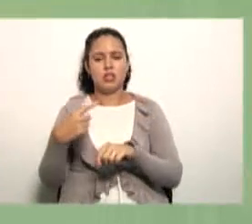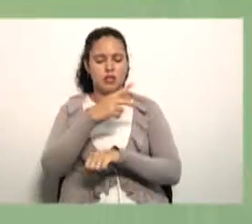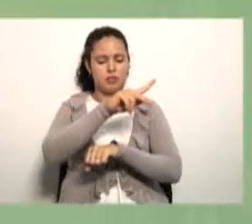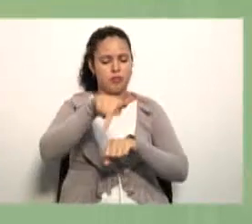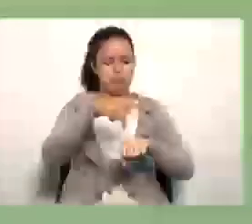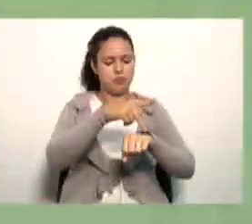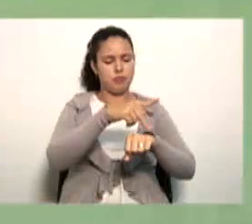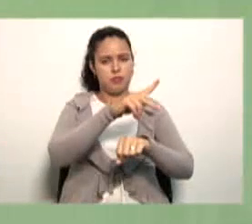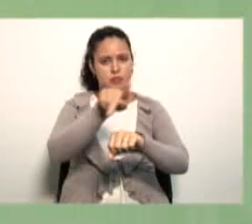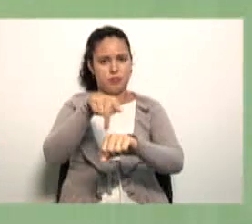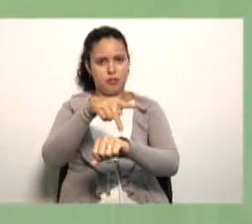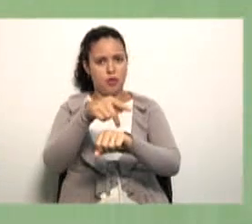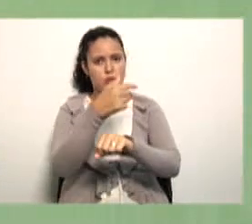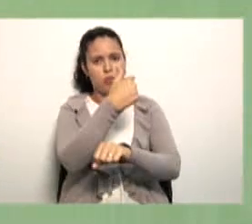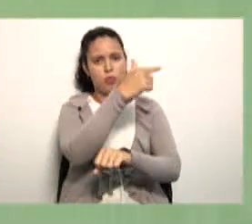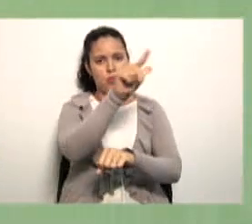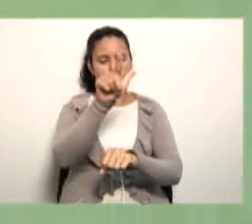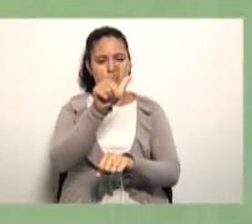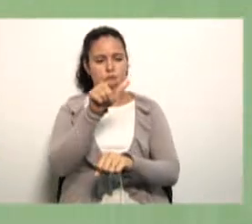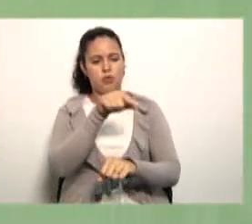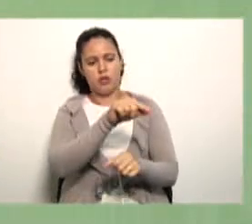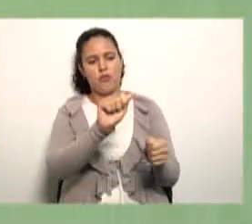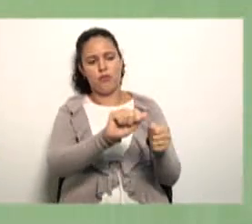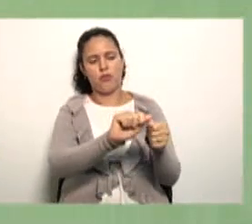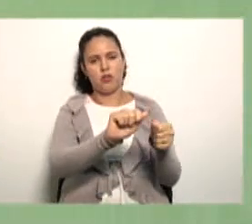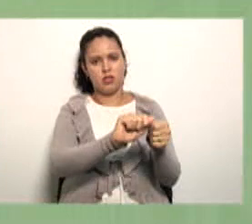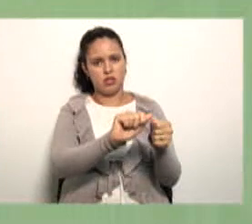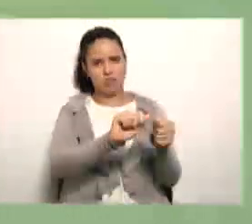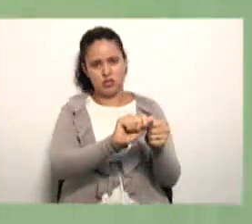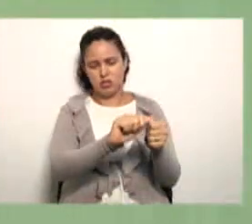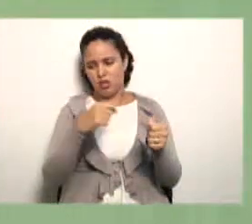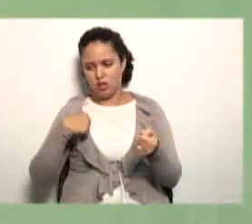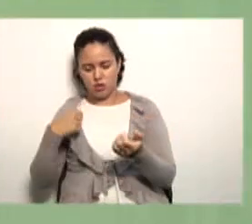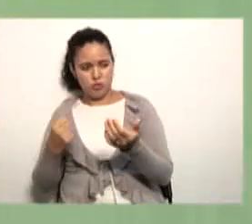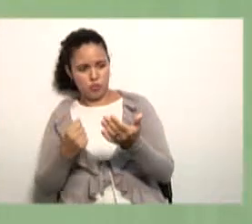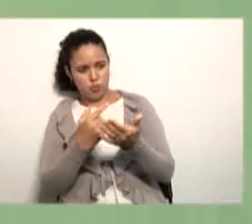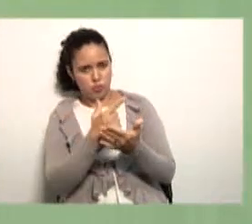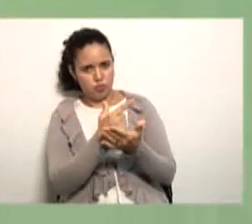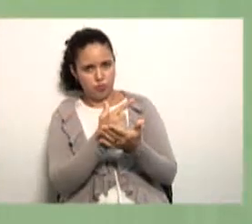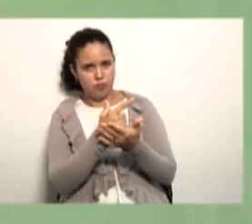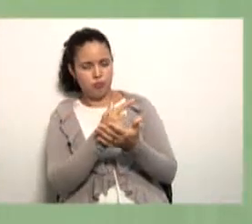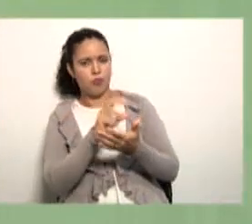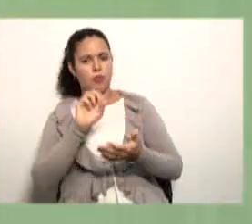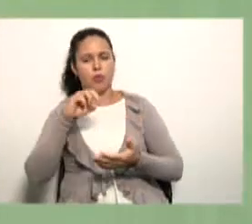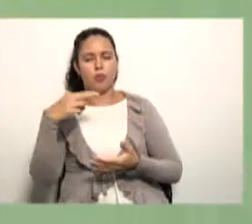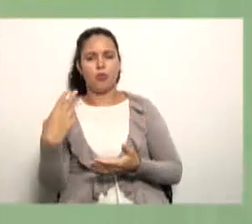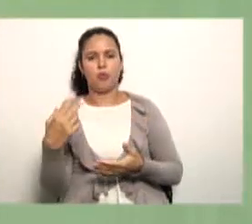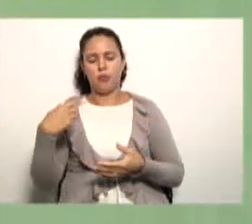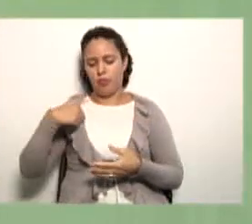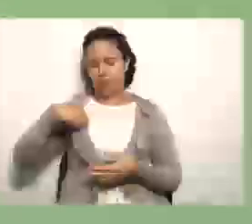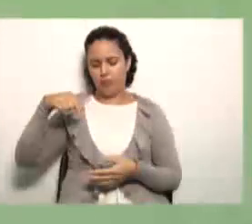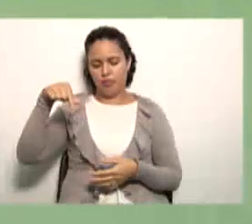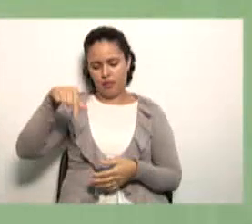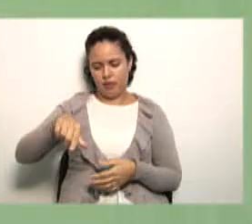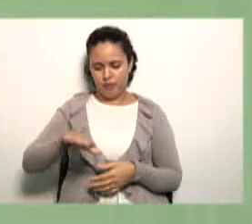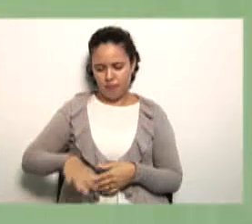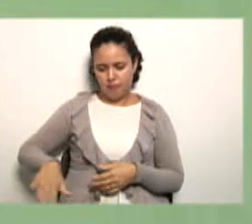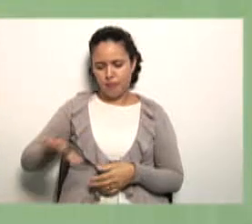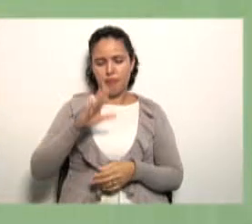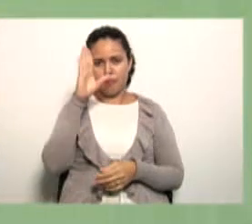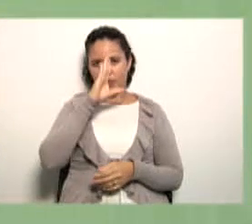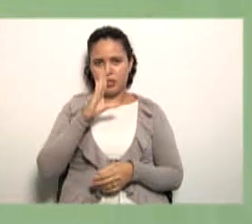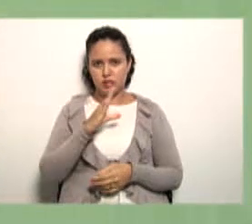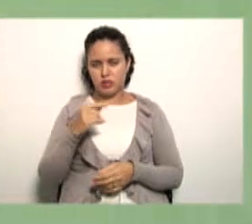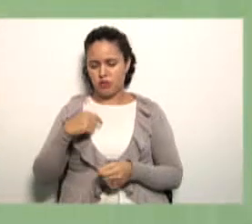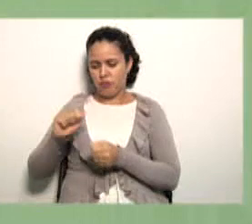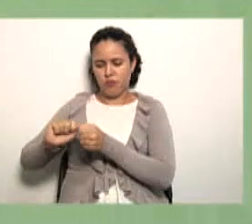pois poderíamos produzir aquilo que temos mais eficiência para produzir e comprar